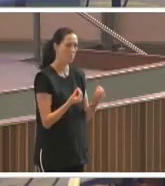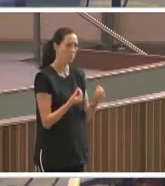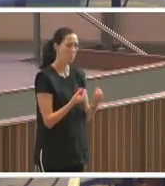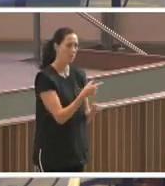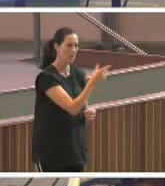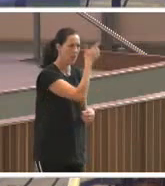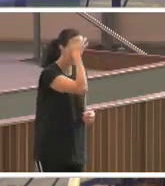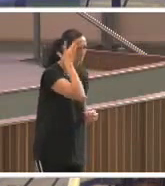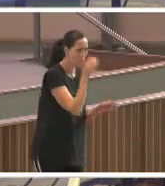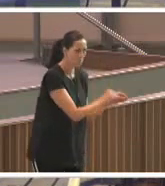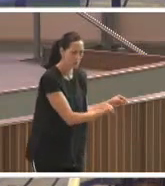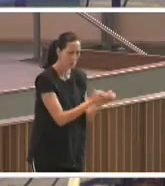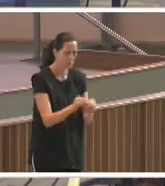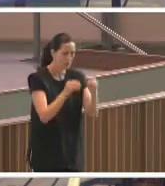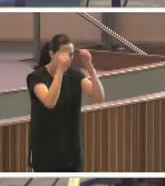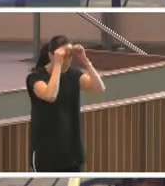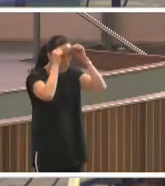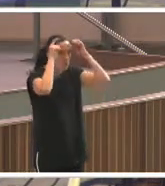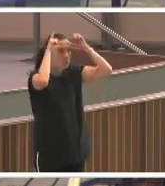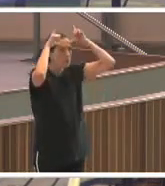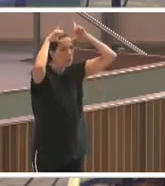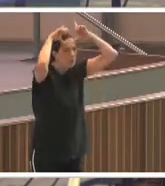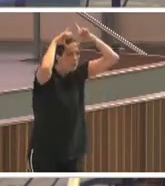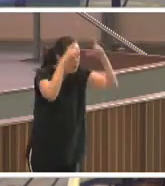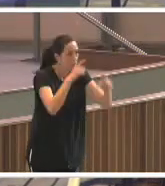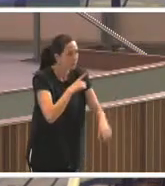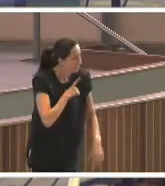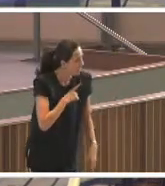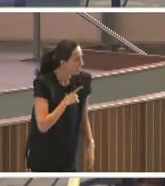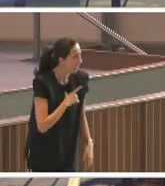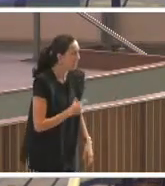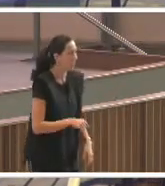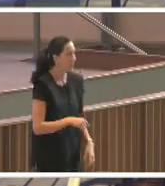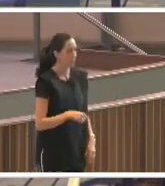A gente tem que vibrar quando alguém está crescendo